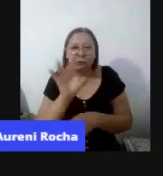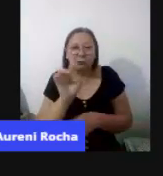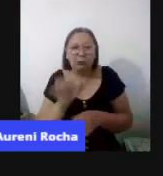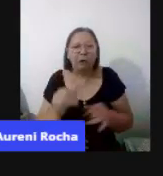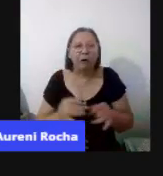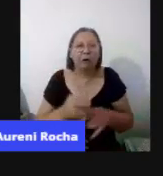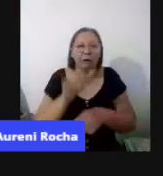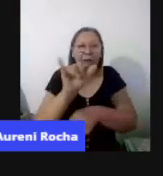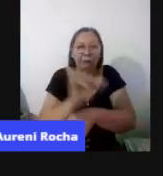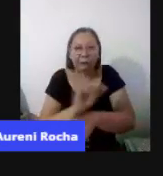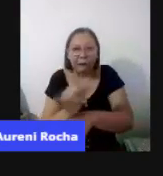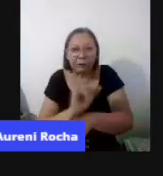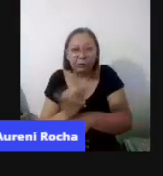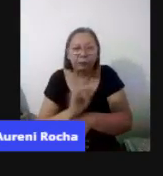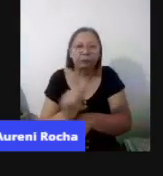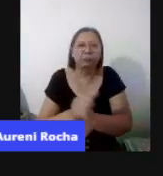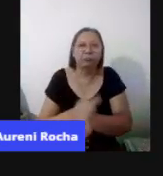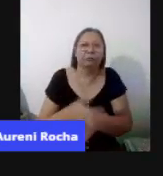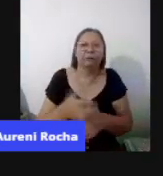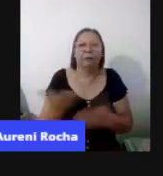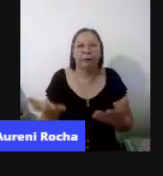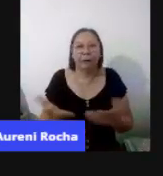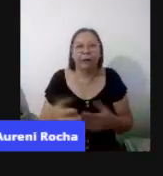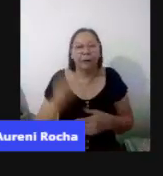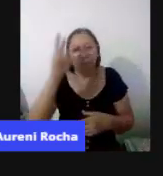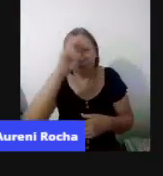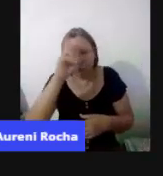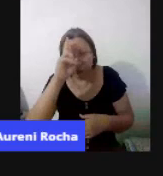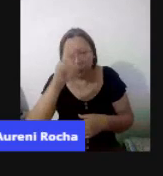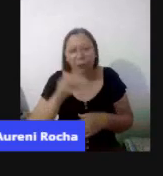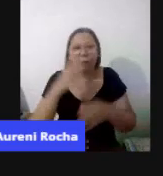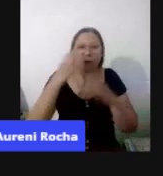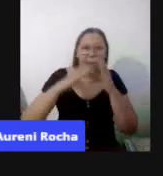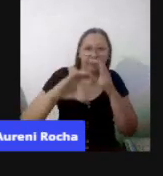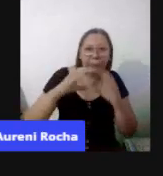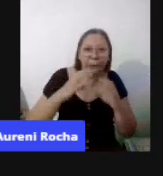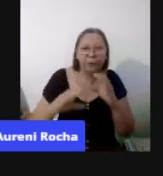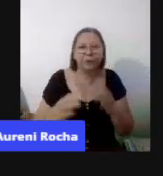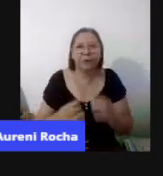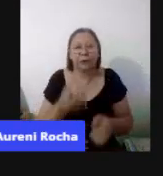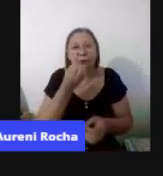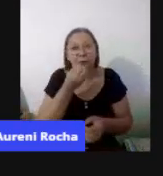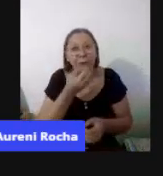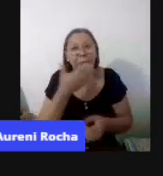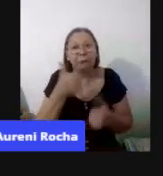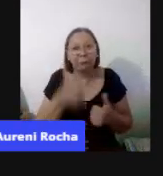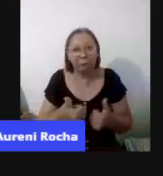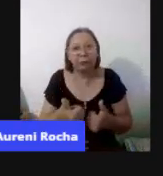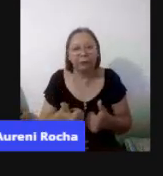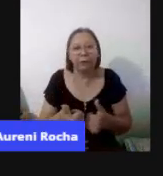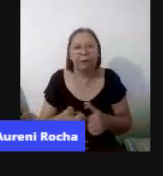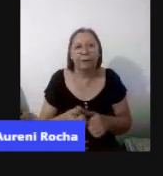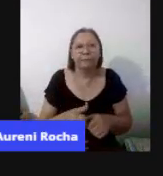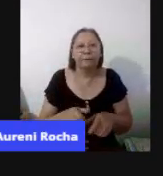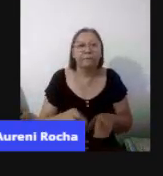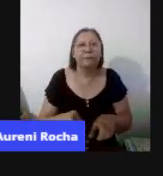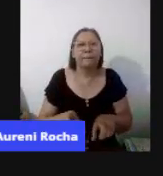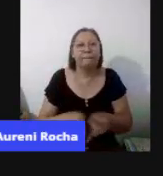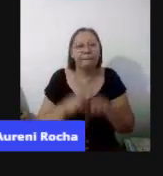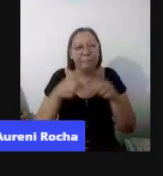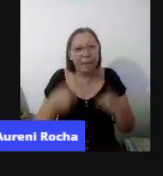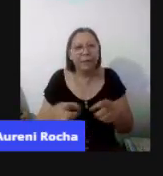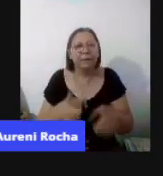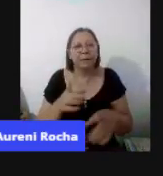YouTube, musiquinhas, histórias de boa qualidade, sim, mas que ele encontre de outra forma que